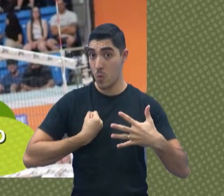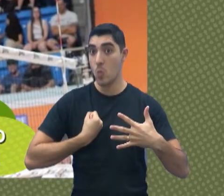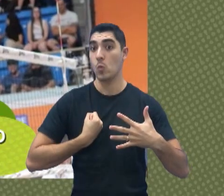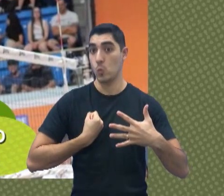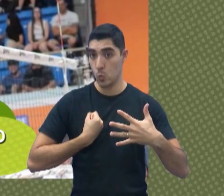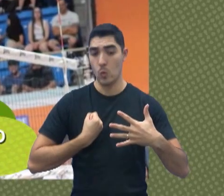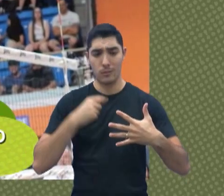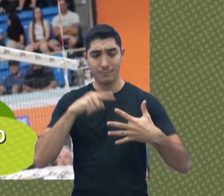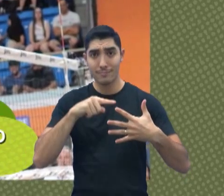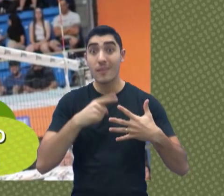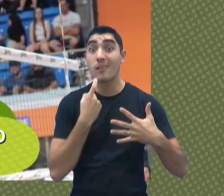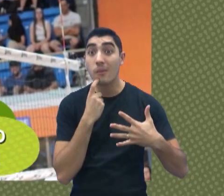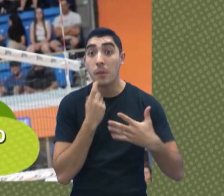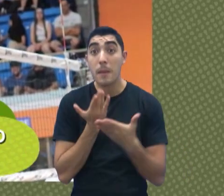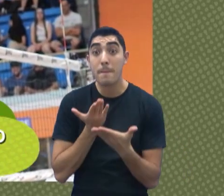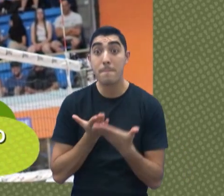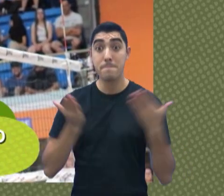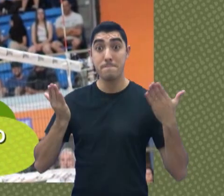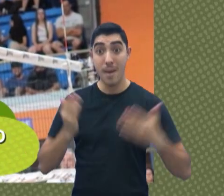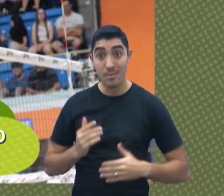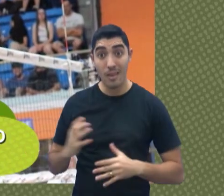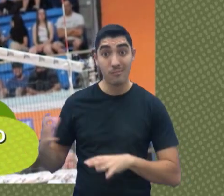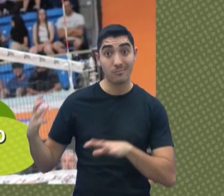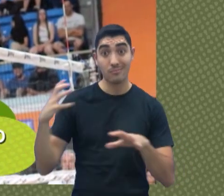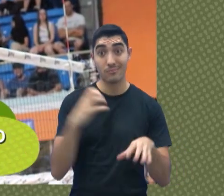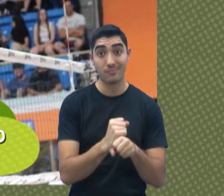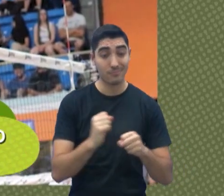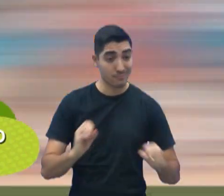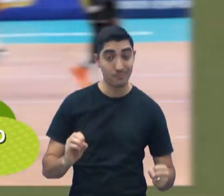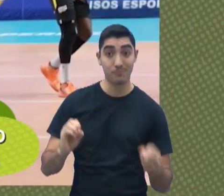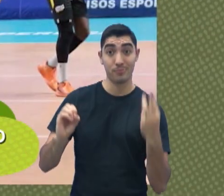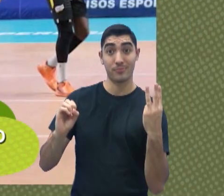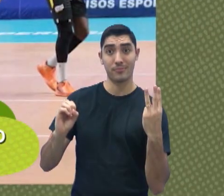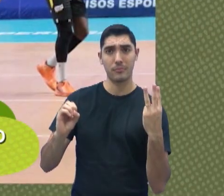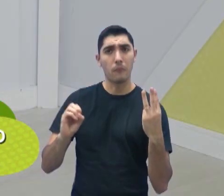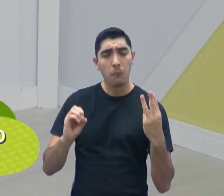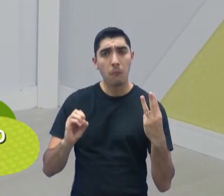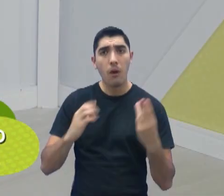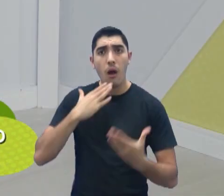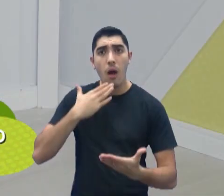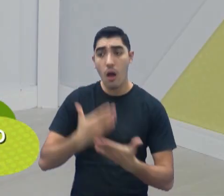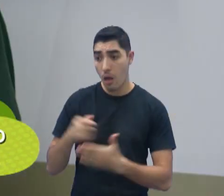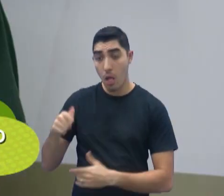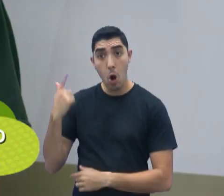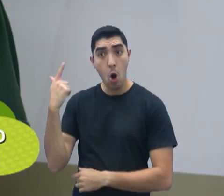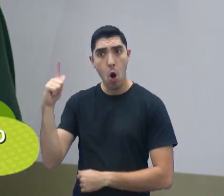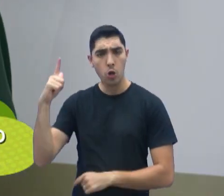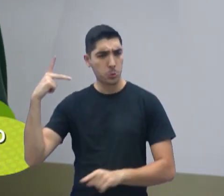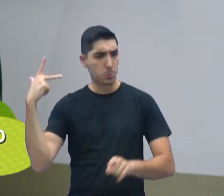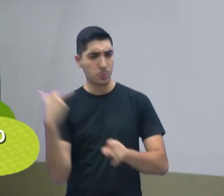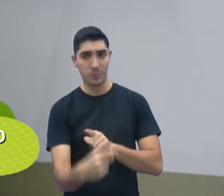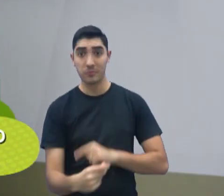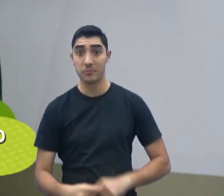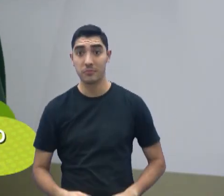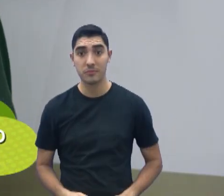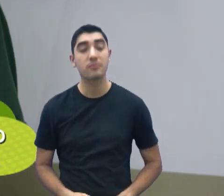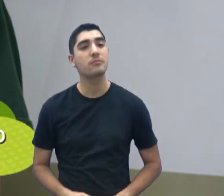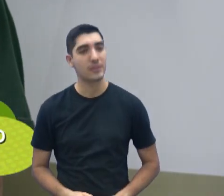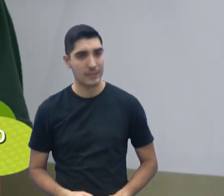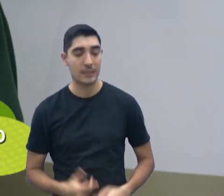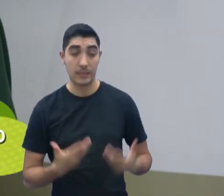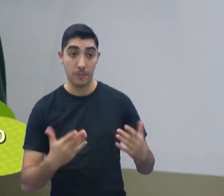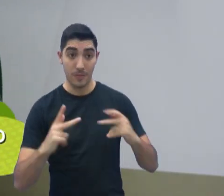uma traulitada, uma sapecada de 3-0 do surpreendente Goiás, hein, João? Vieira, falar do vôlei